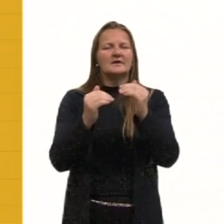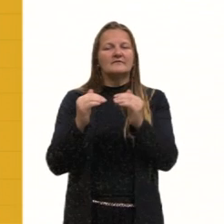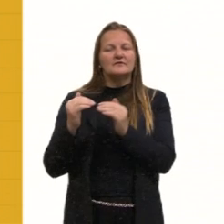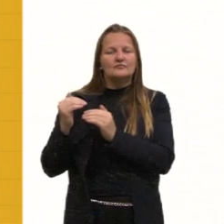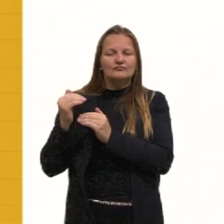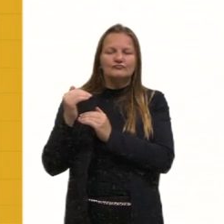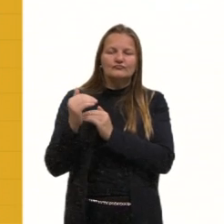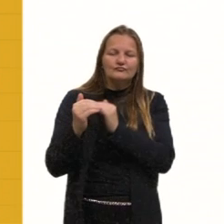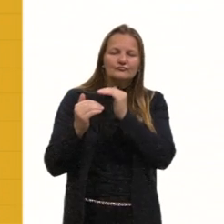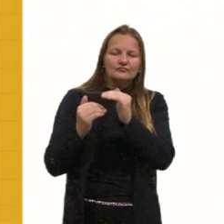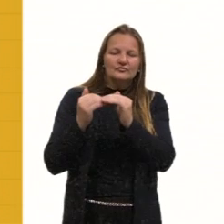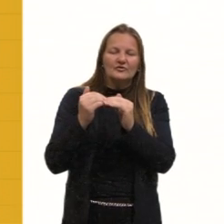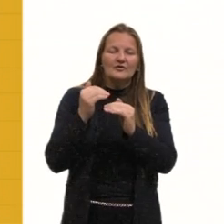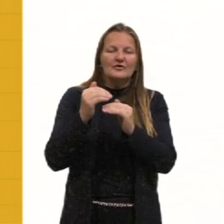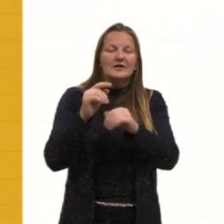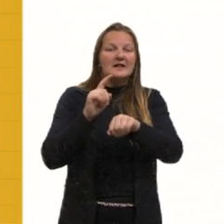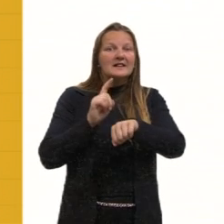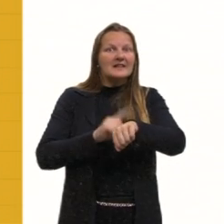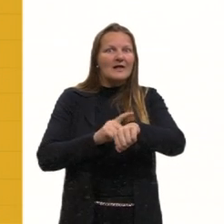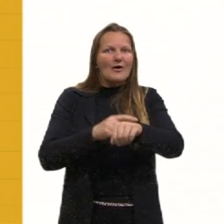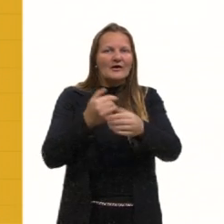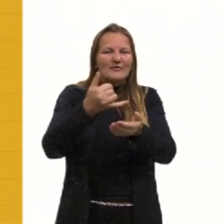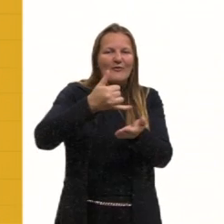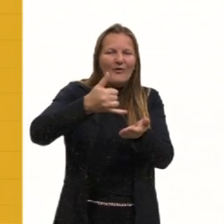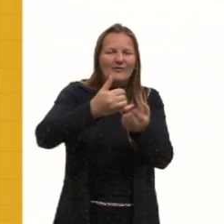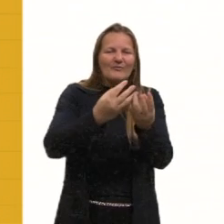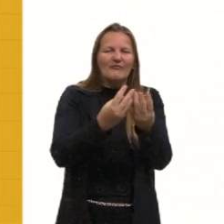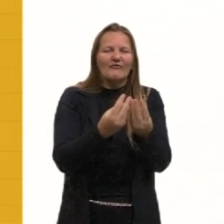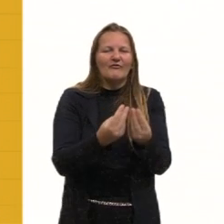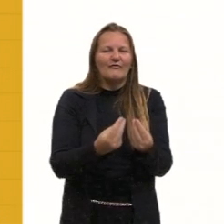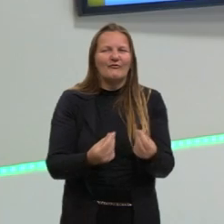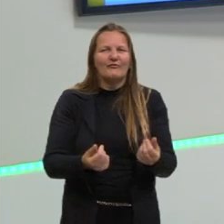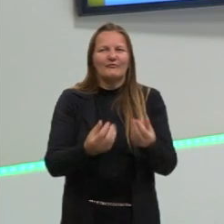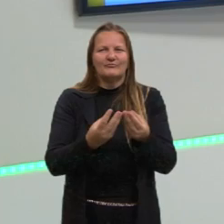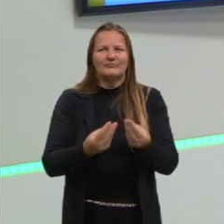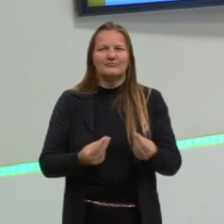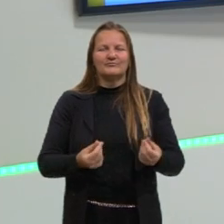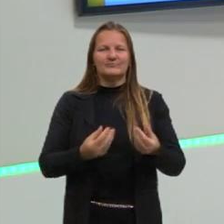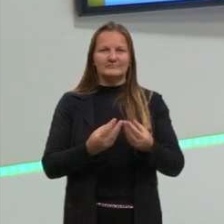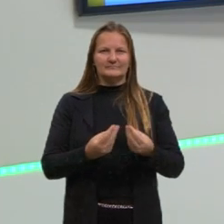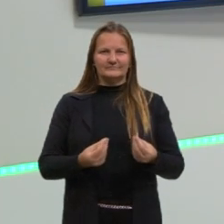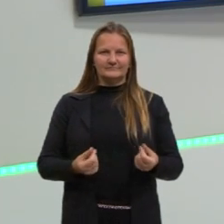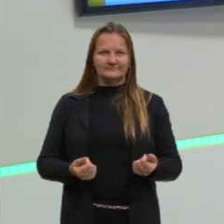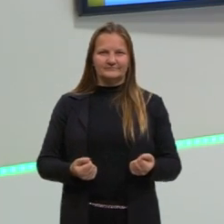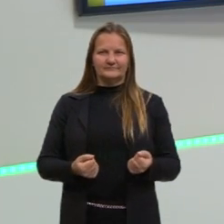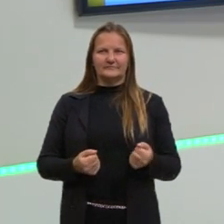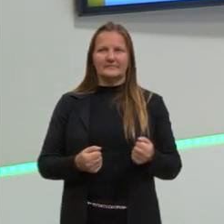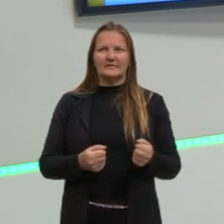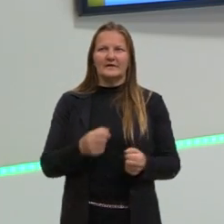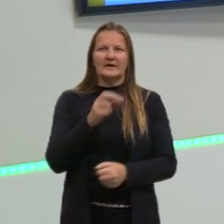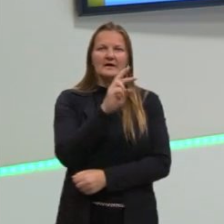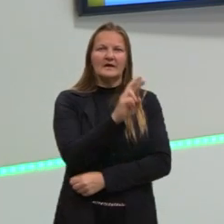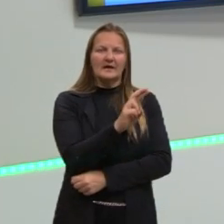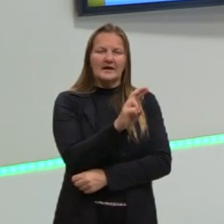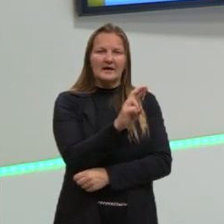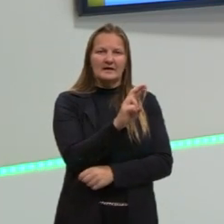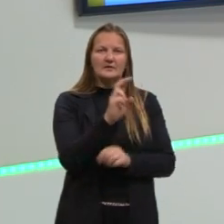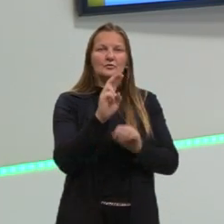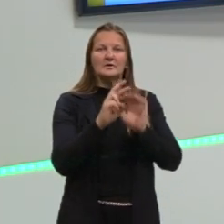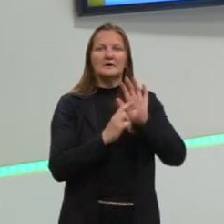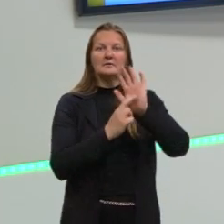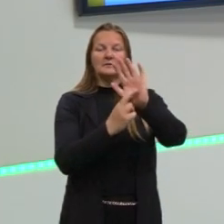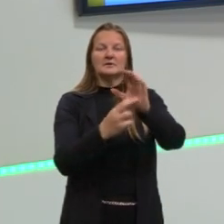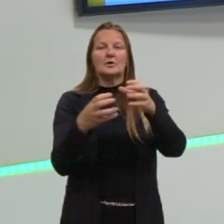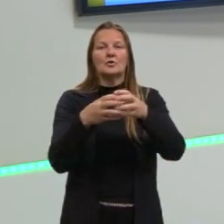de degradação do Óleo conforme mostra o esquema genérico em que R representa um